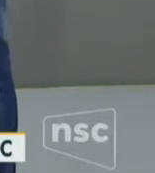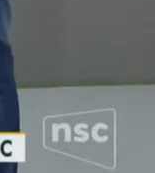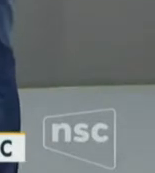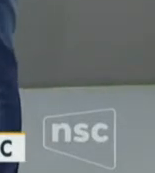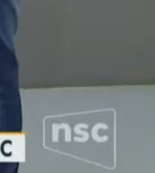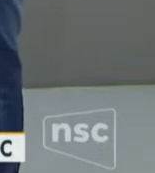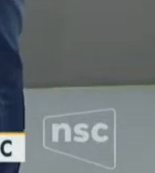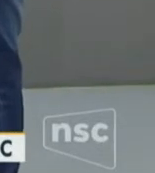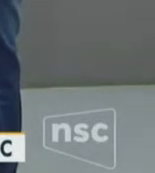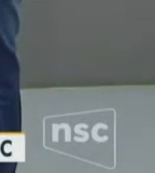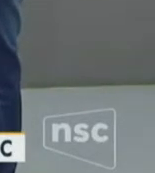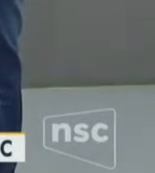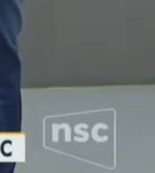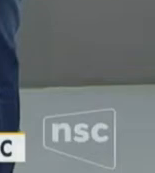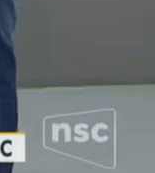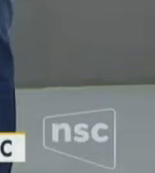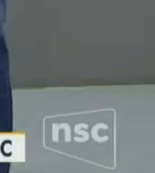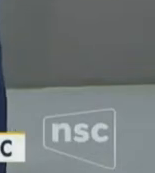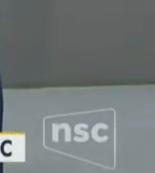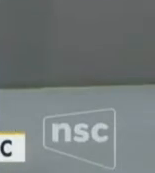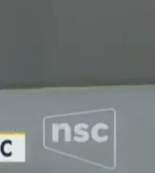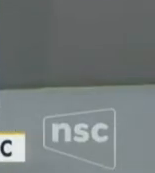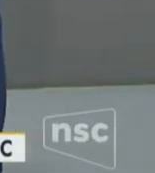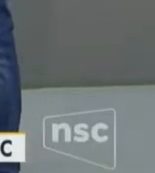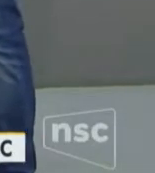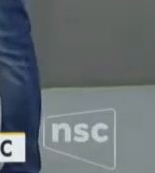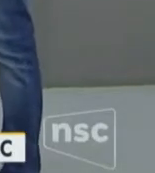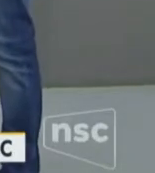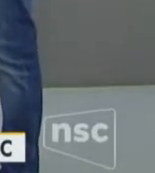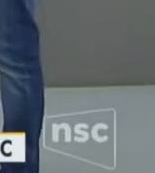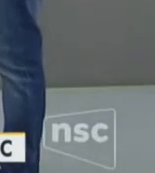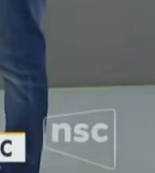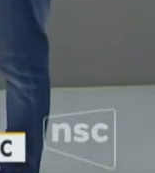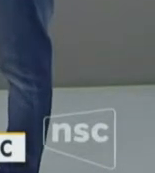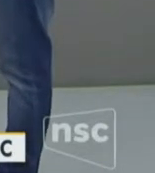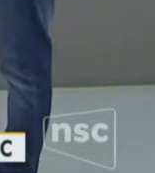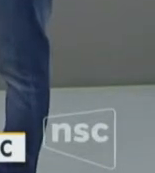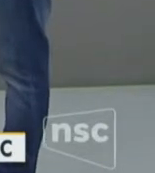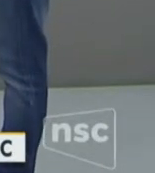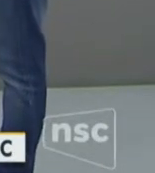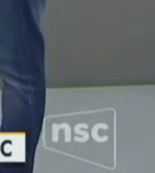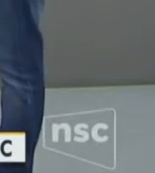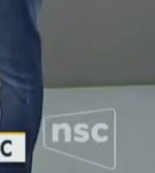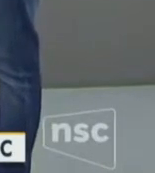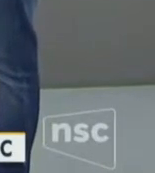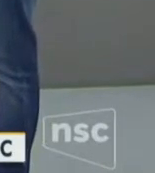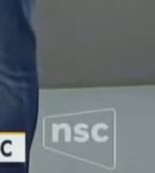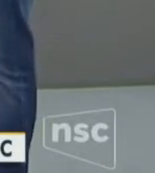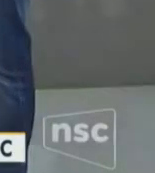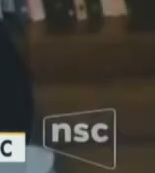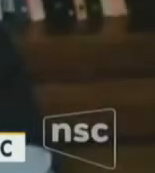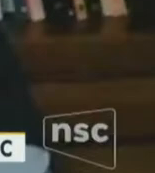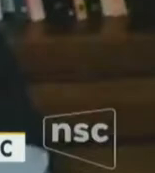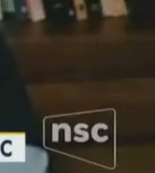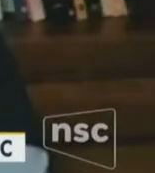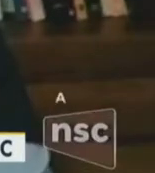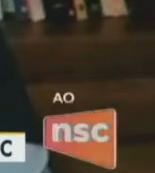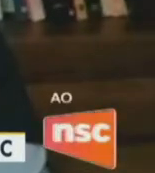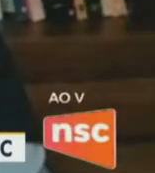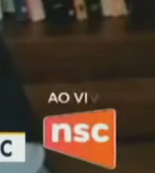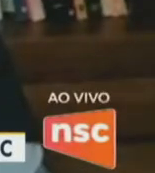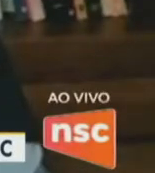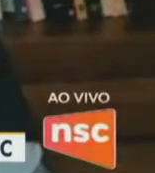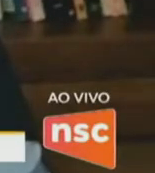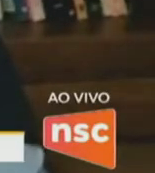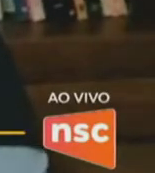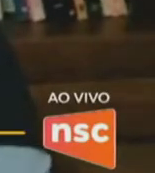detalhes agora, então. Bom dia, Dag. Bom dia, Douglas. Bom dia, Eveline. Bom dia a todos. Olha, uma ótima